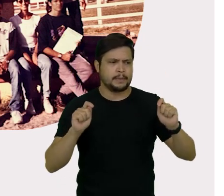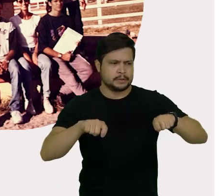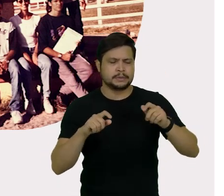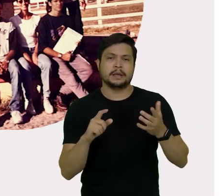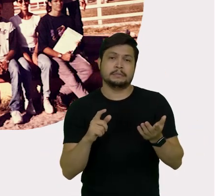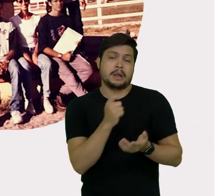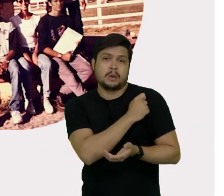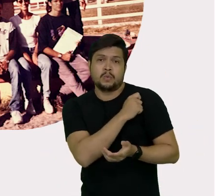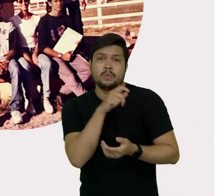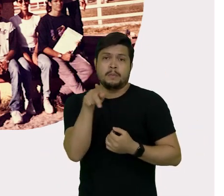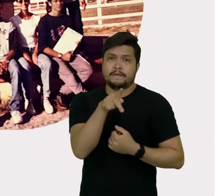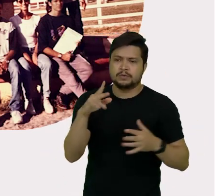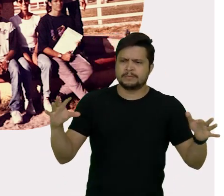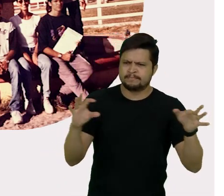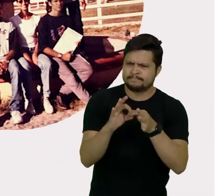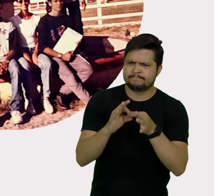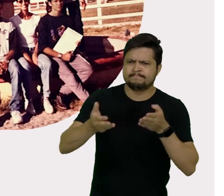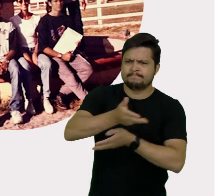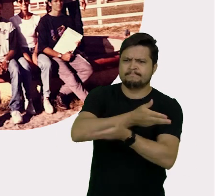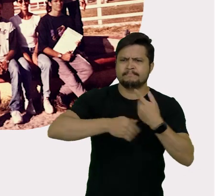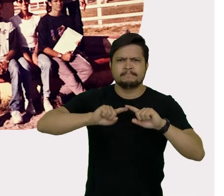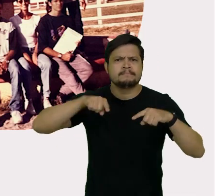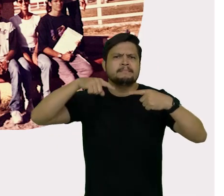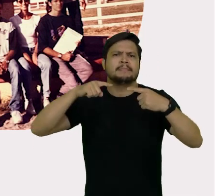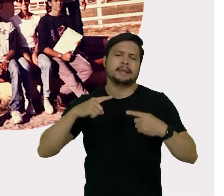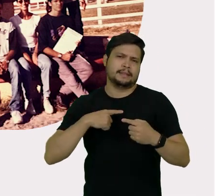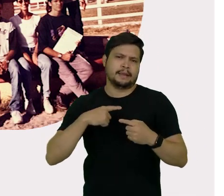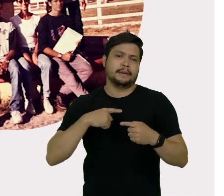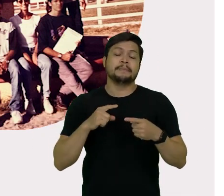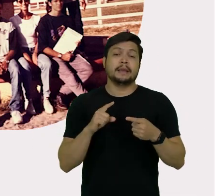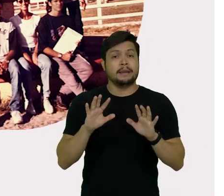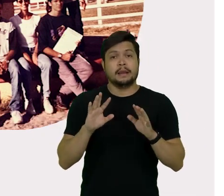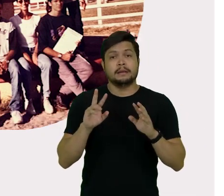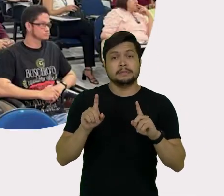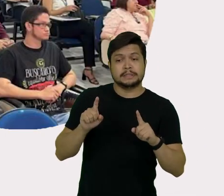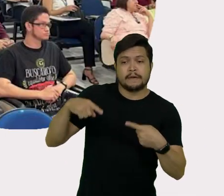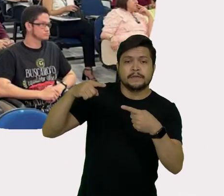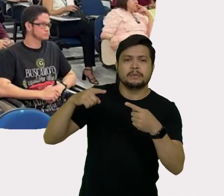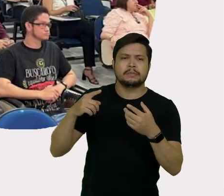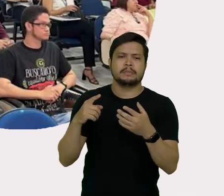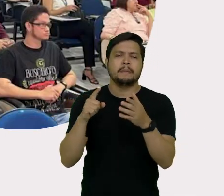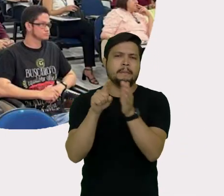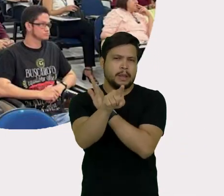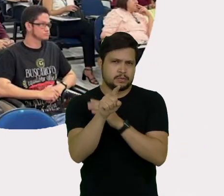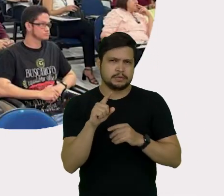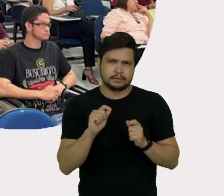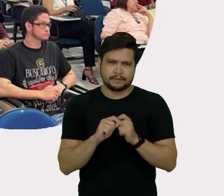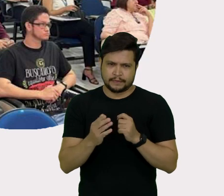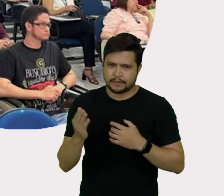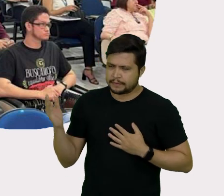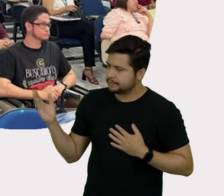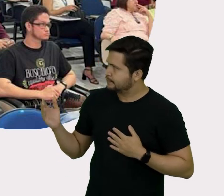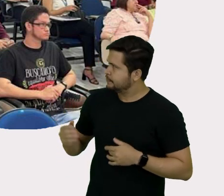condições para que alunos e professores se desafiem num novo momento, numa nova zootecnia. E em termos de